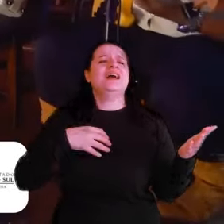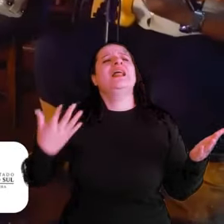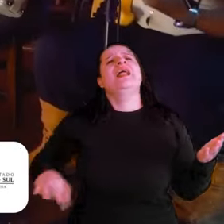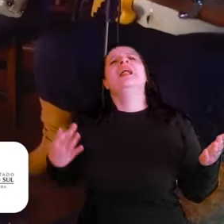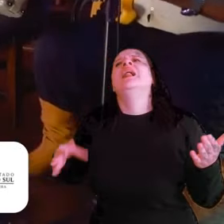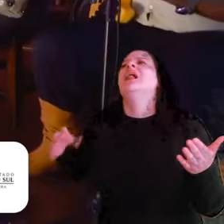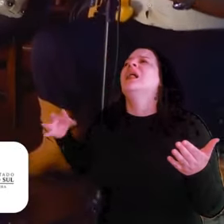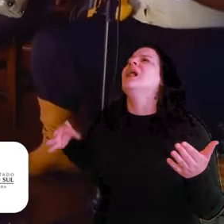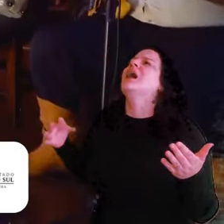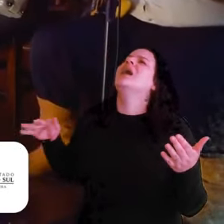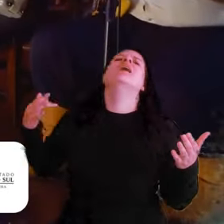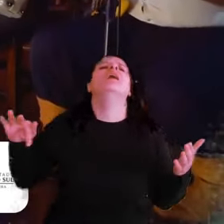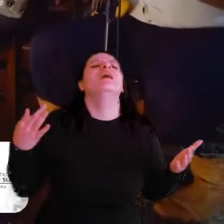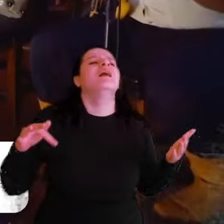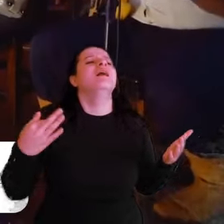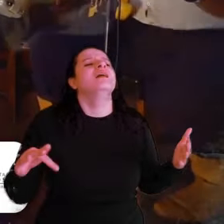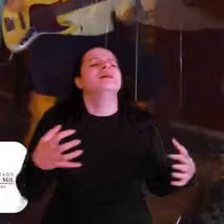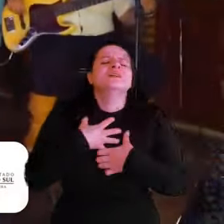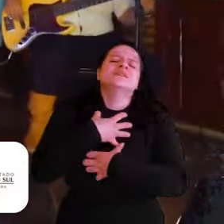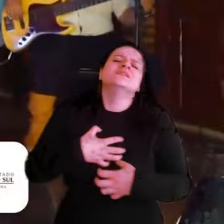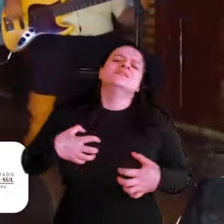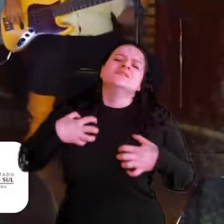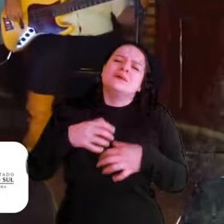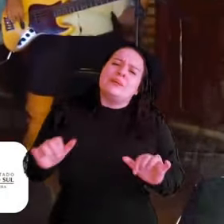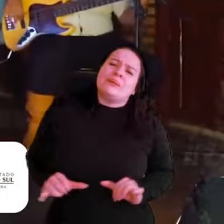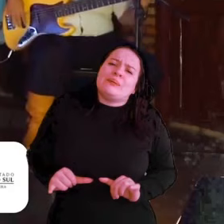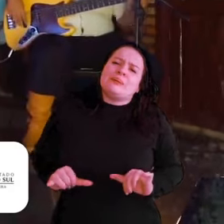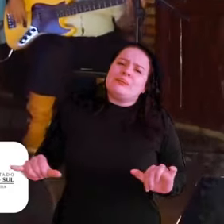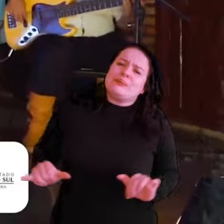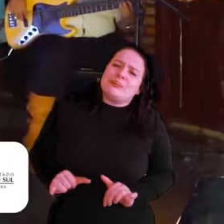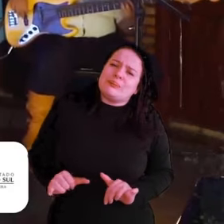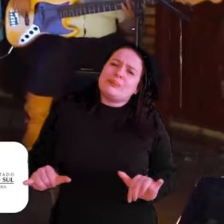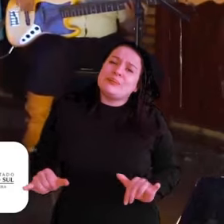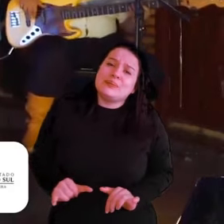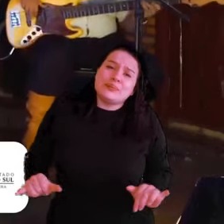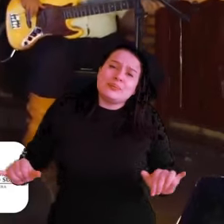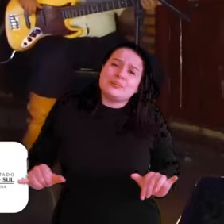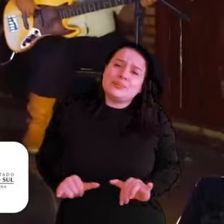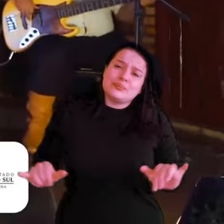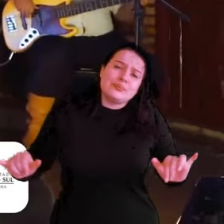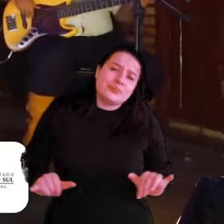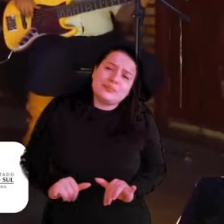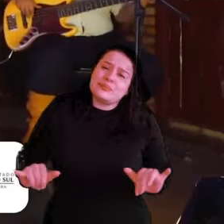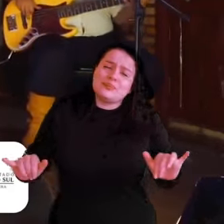foi nos tombos o que mais doeu. Sobe. Foi nos tombos o que mais doeu, foi o seu.